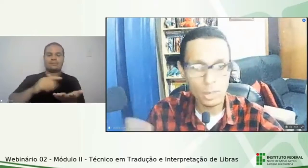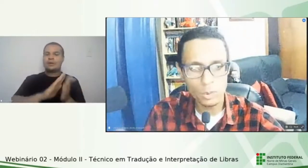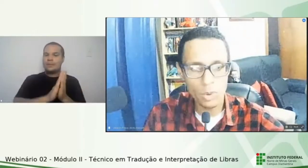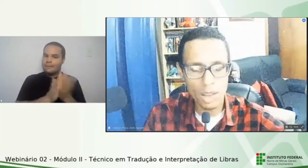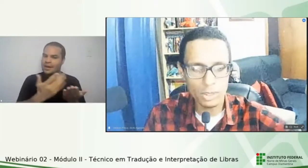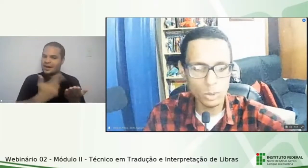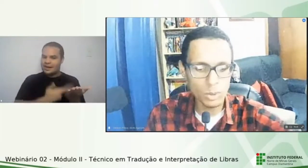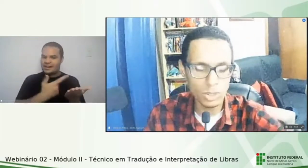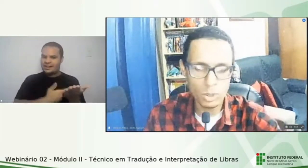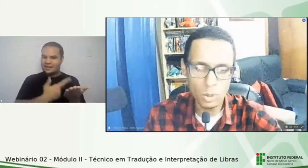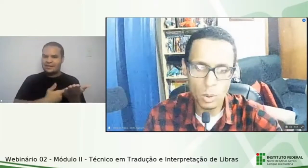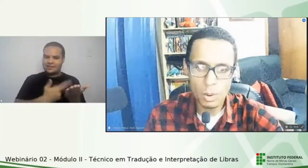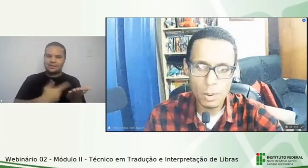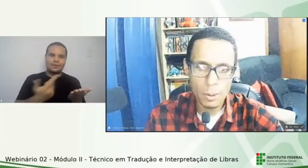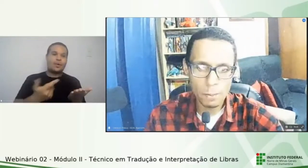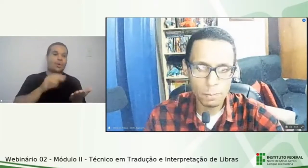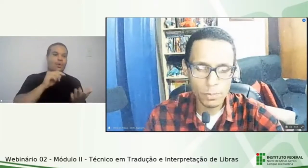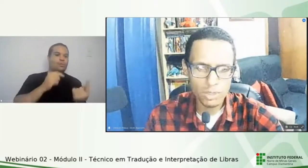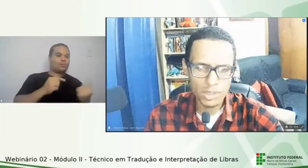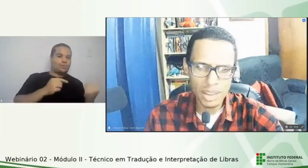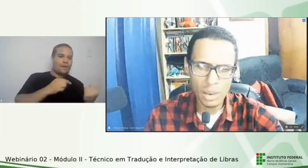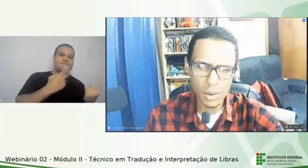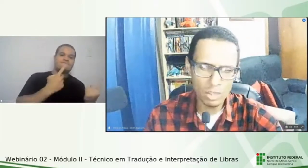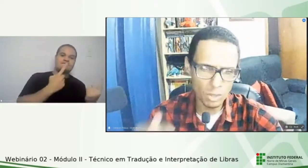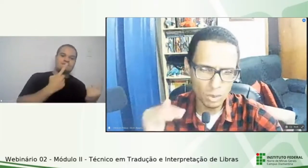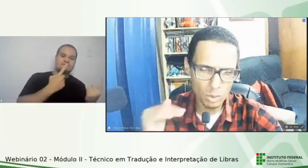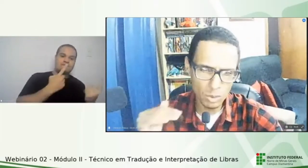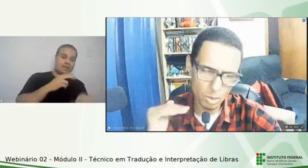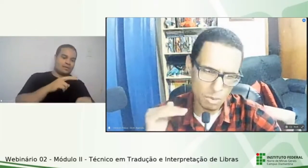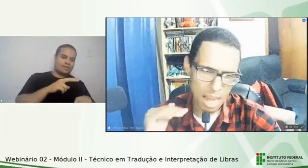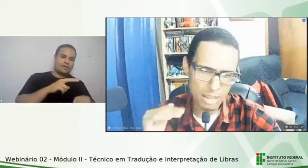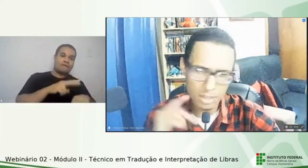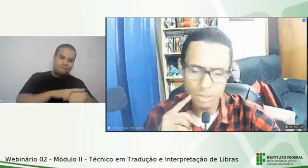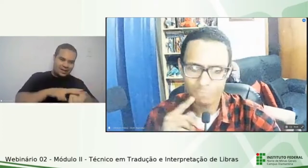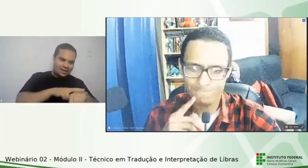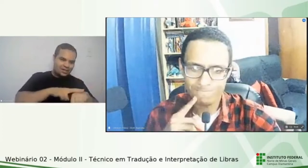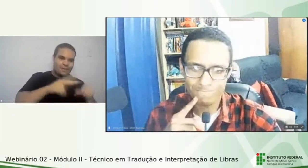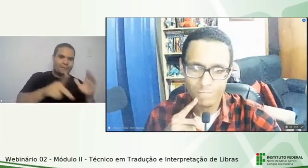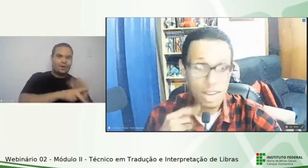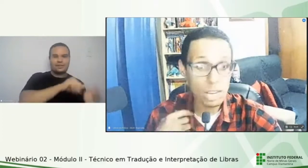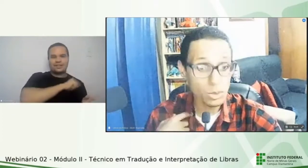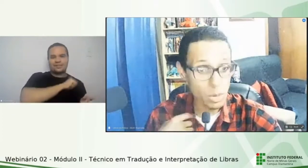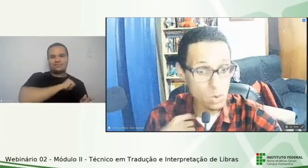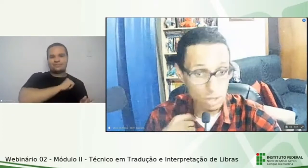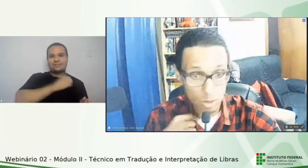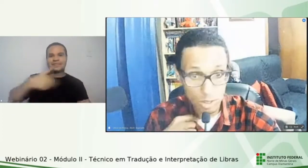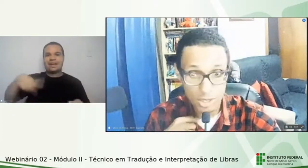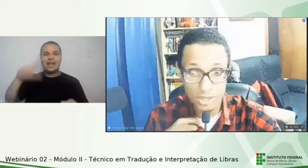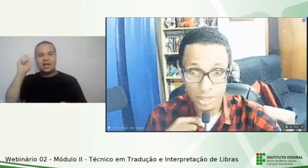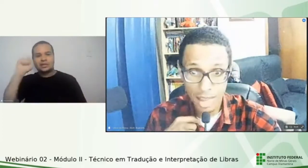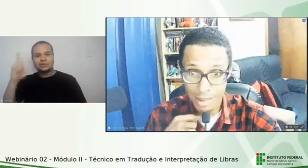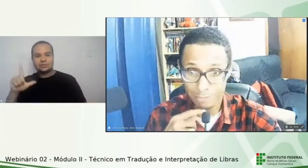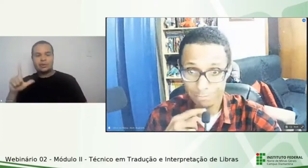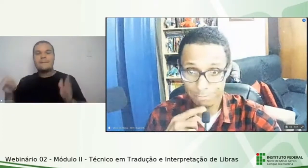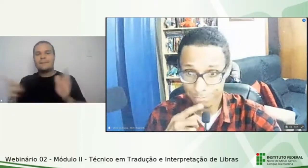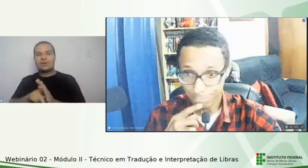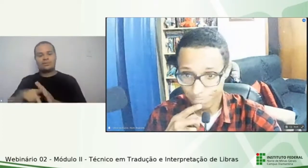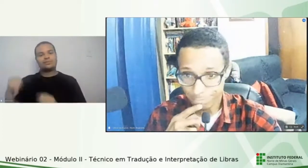do aluno, o azul do instrutor. Será que eu ainda estou no curso básico? Será que eu tenho condições de